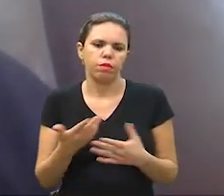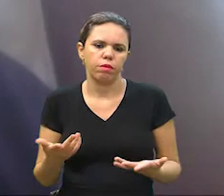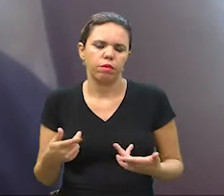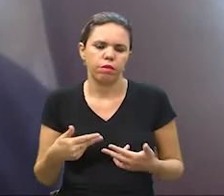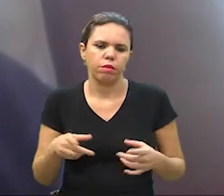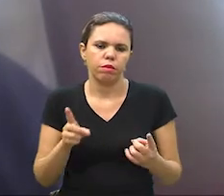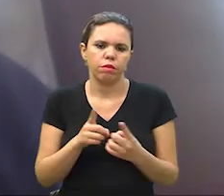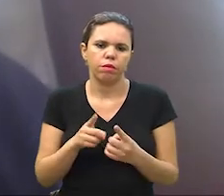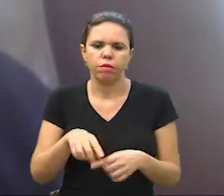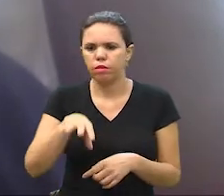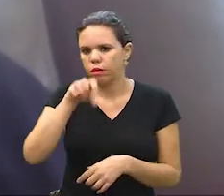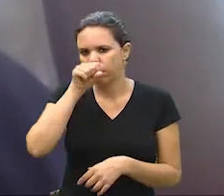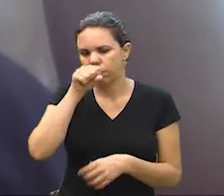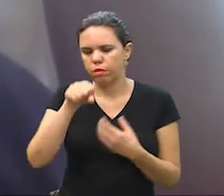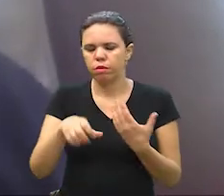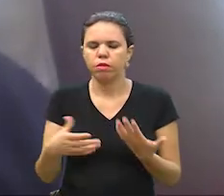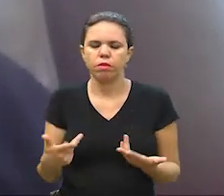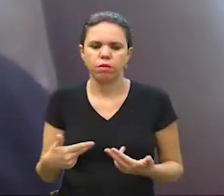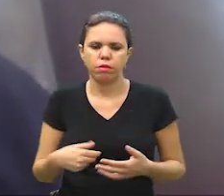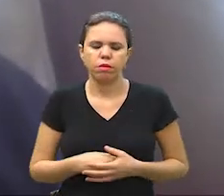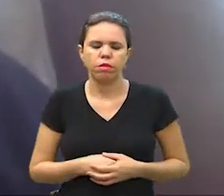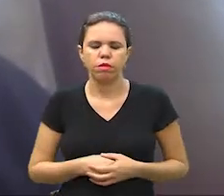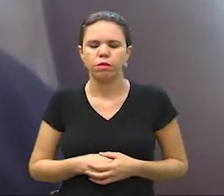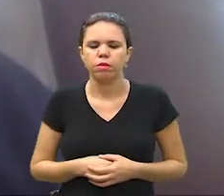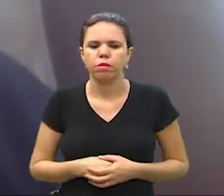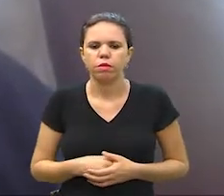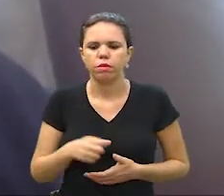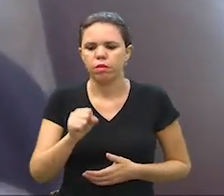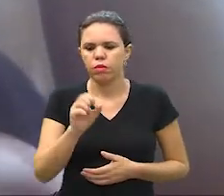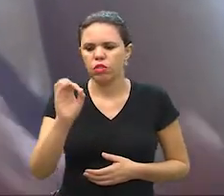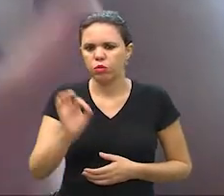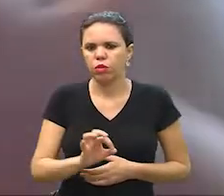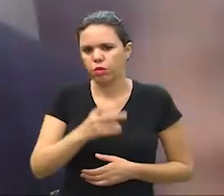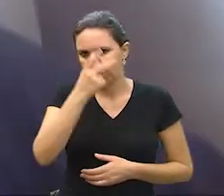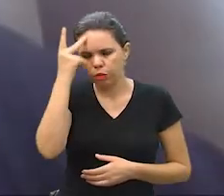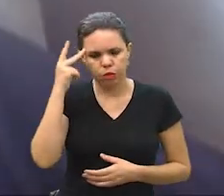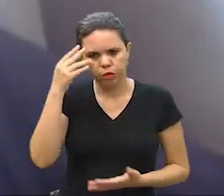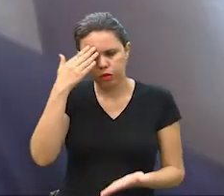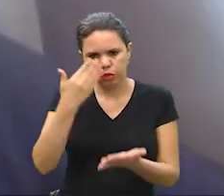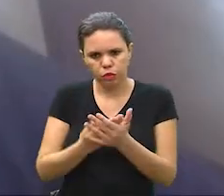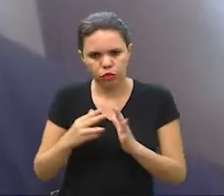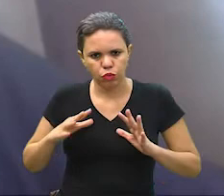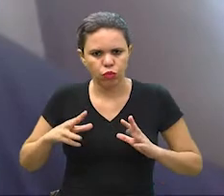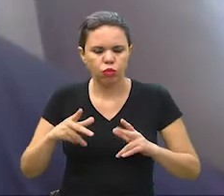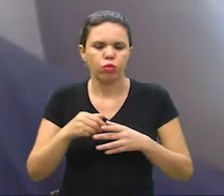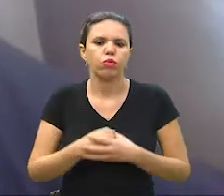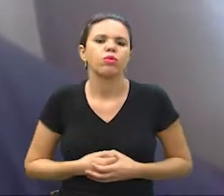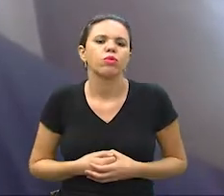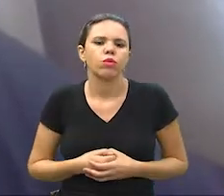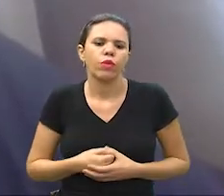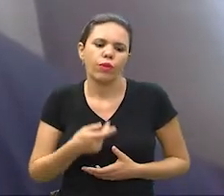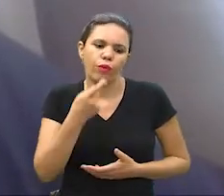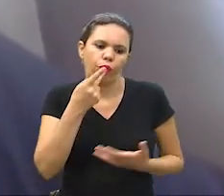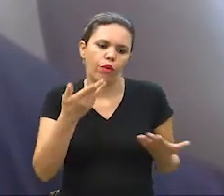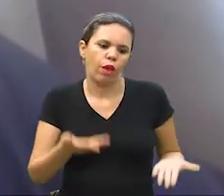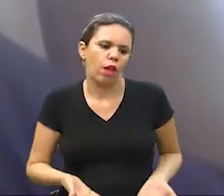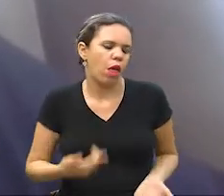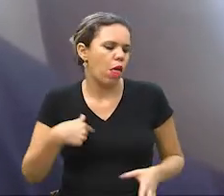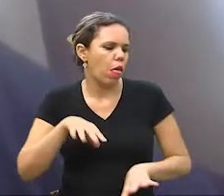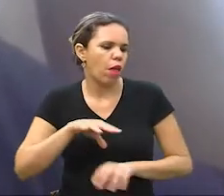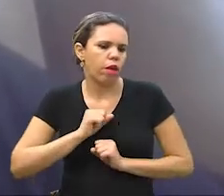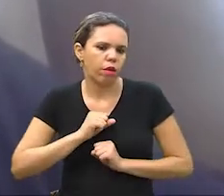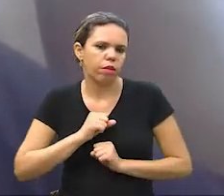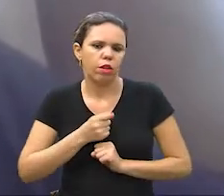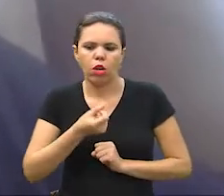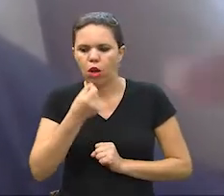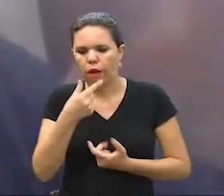com assistência respiratória, etc. Então, 80% é aqueles que acreditam em tudo. Que falam, olha, eu não pego porque eu